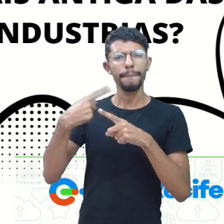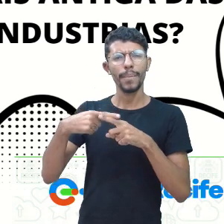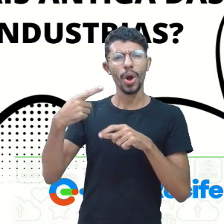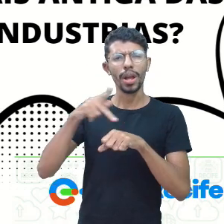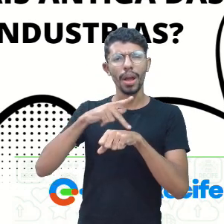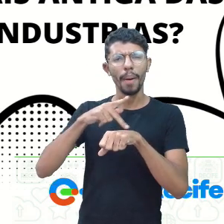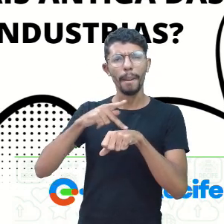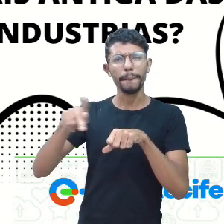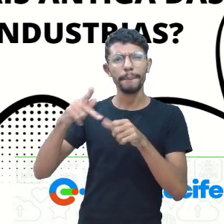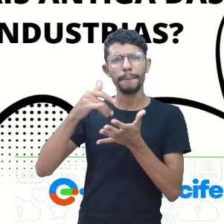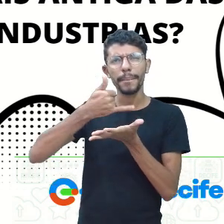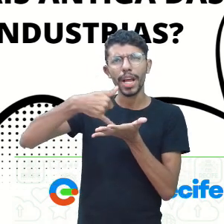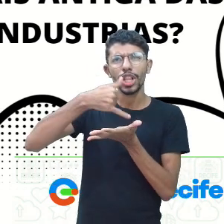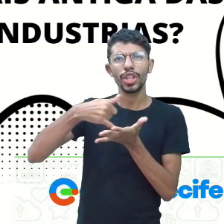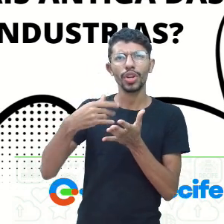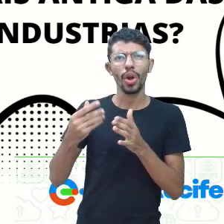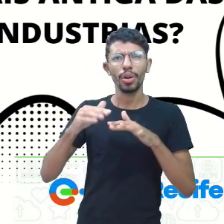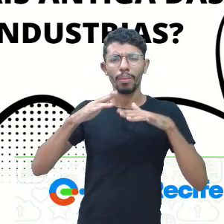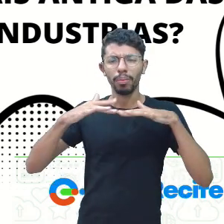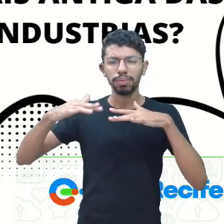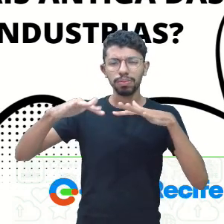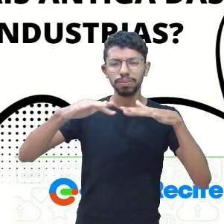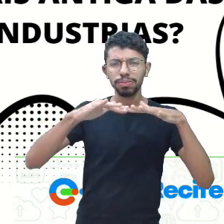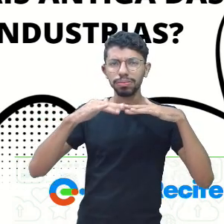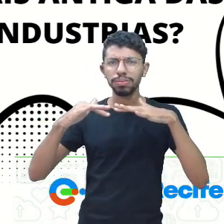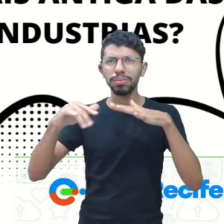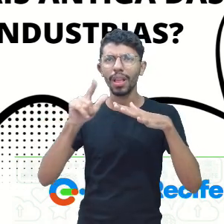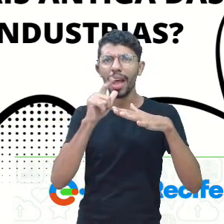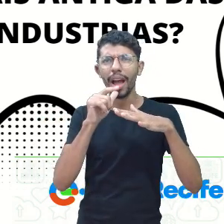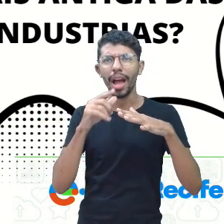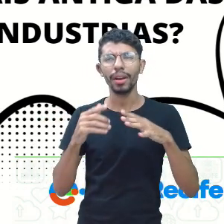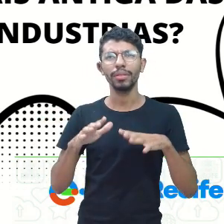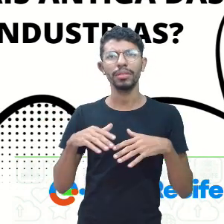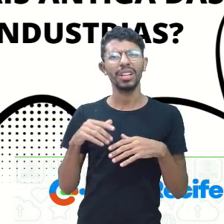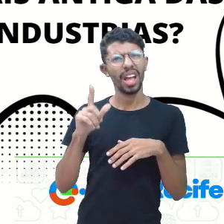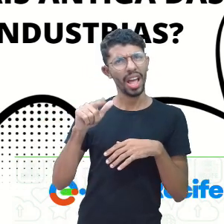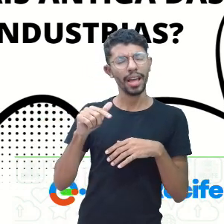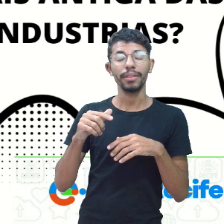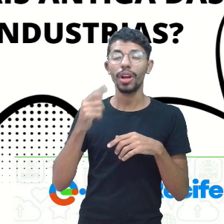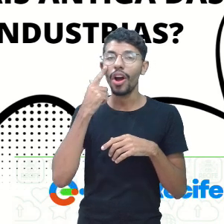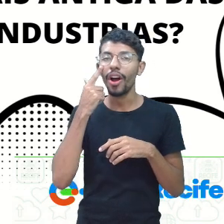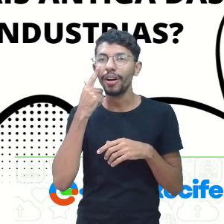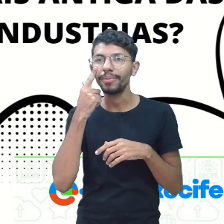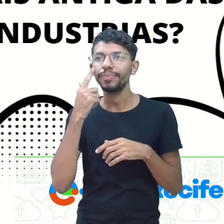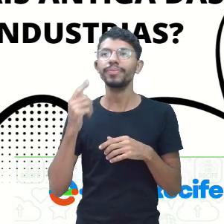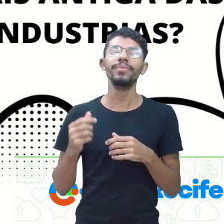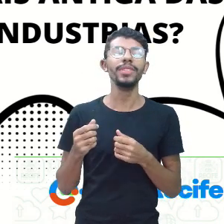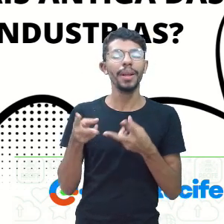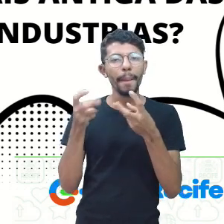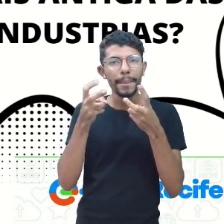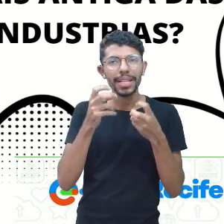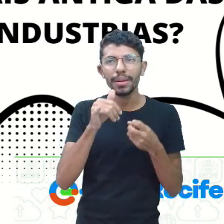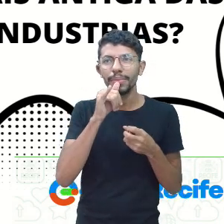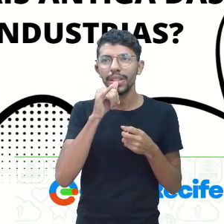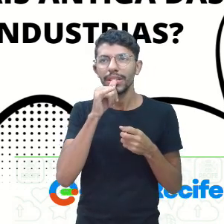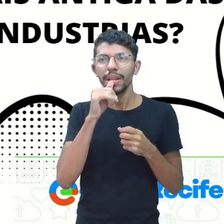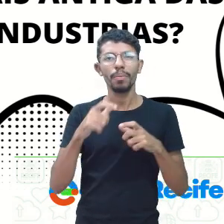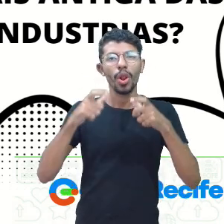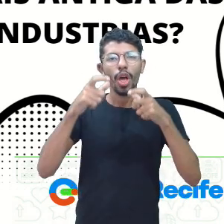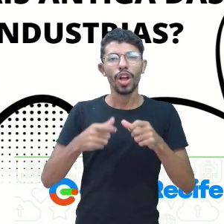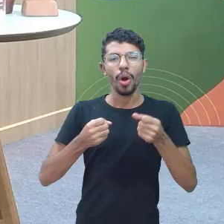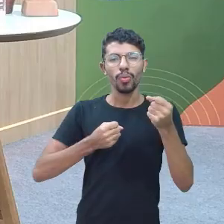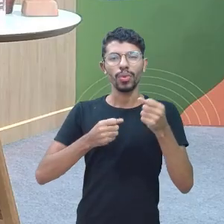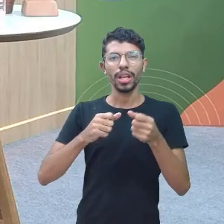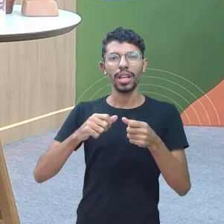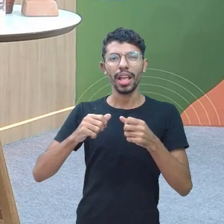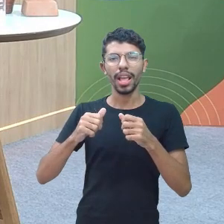já. Quando vocês passarem perto de um lava-jato, dê uma olhadinha, que às vezes naquela água que está escorrendo na